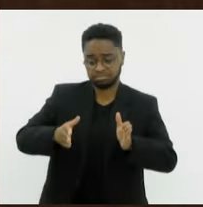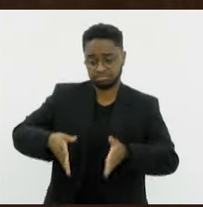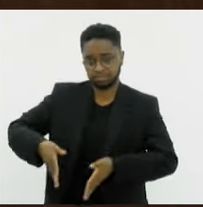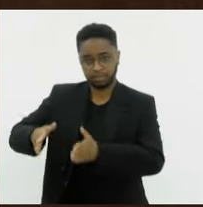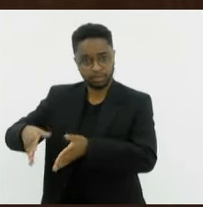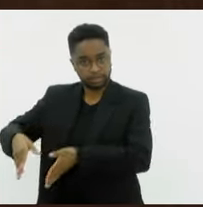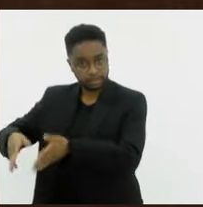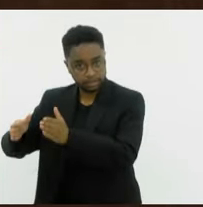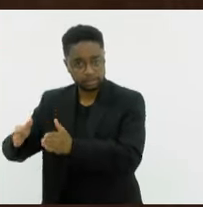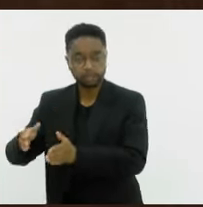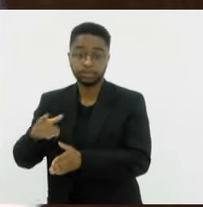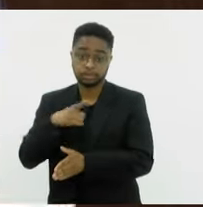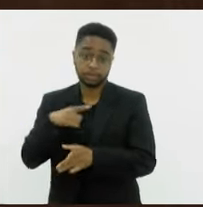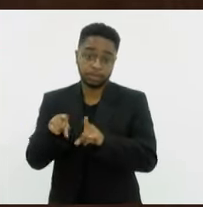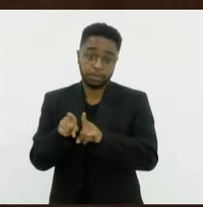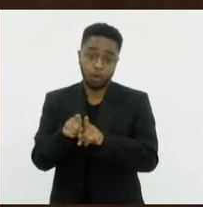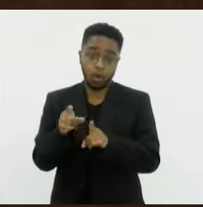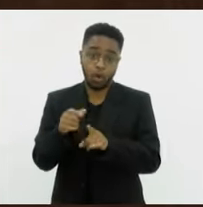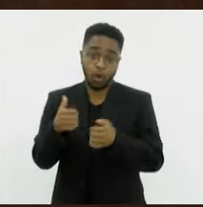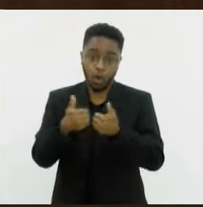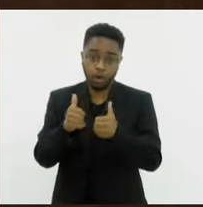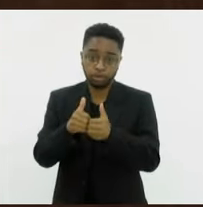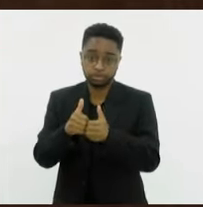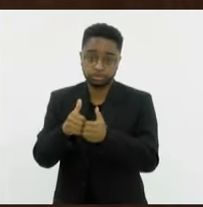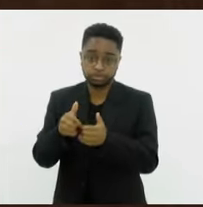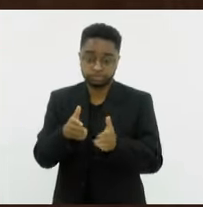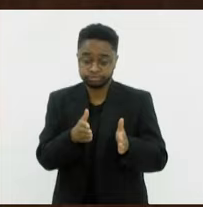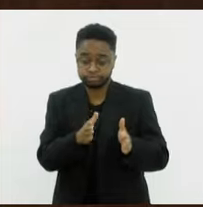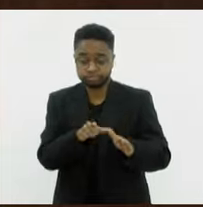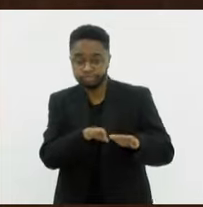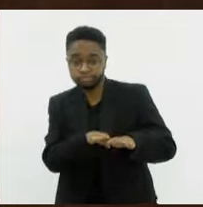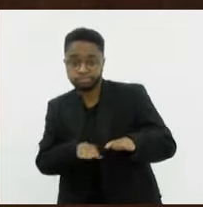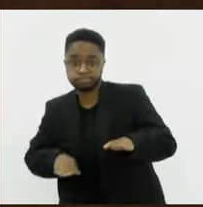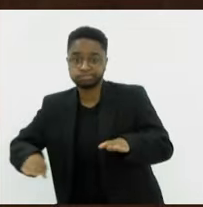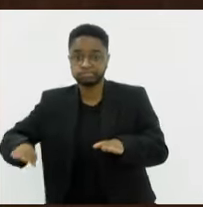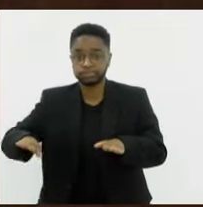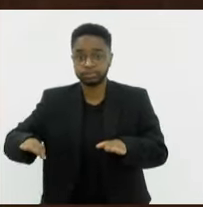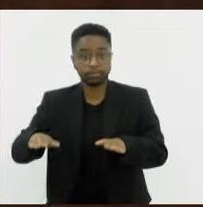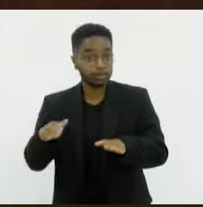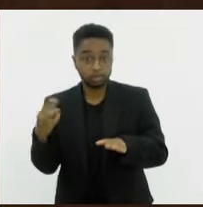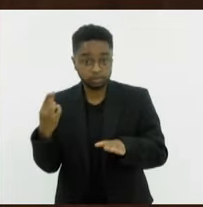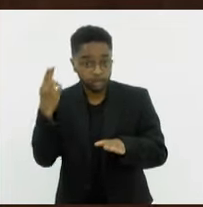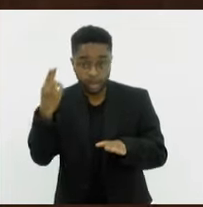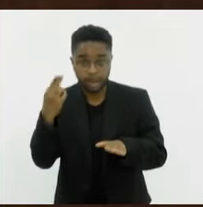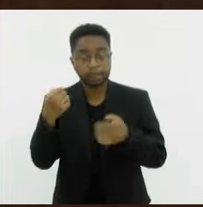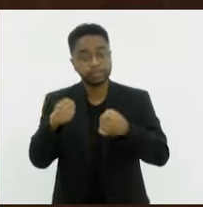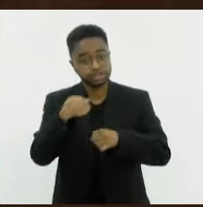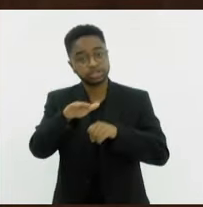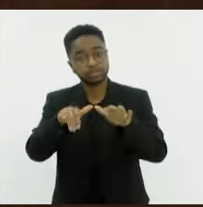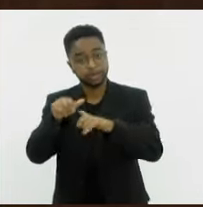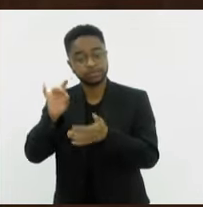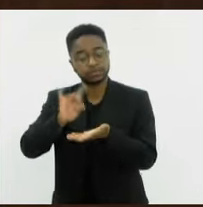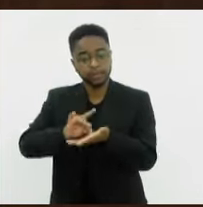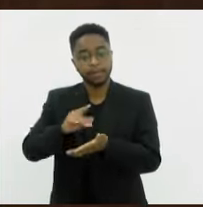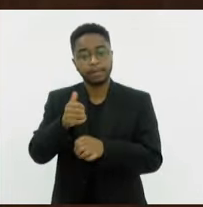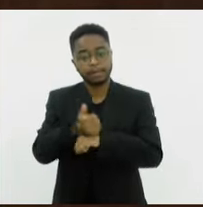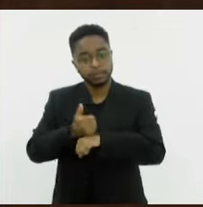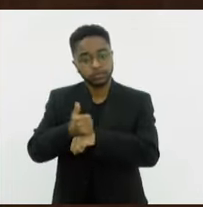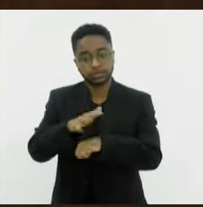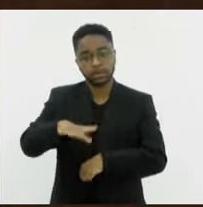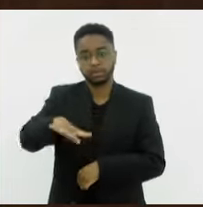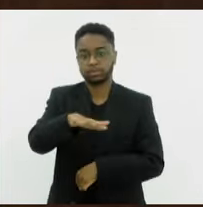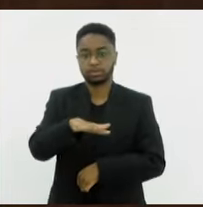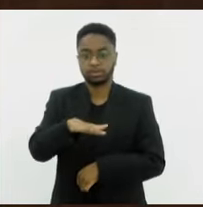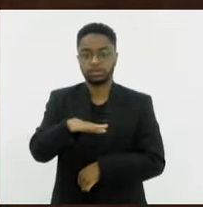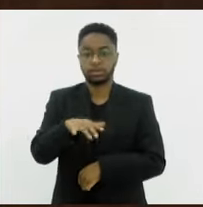ônibus lá. Então, assim, sabe, não tem. Vamos chamar o cara que entende, vamos trazer o técnico, vamos trazer... Quem é?